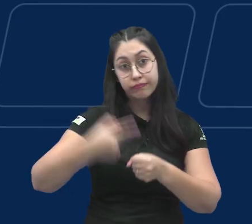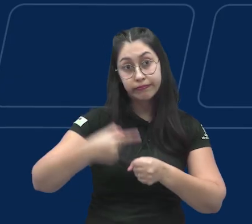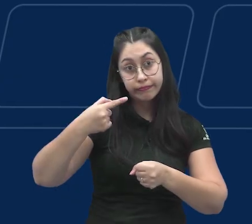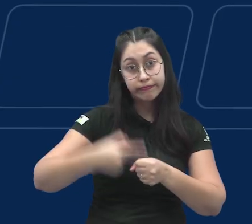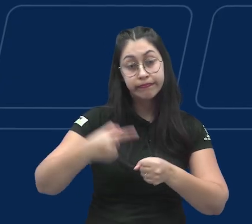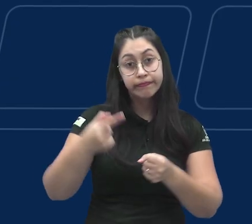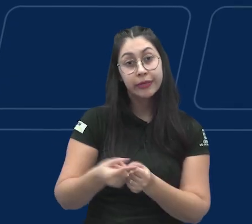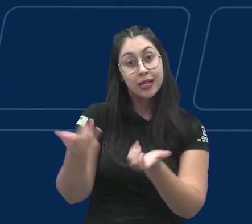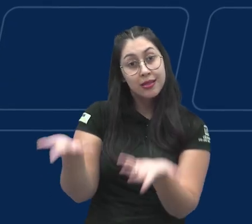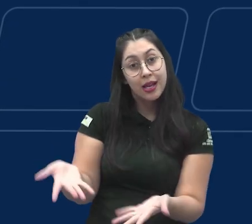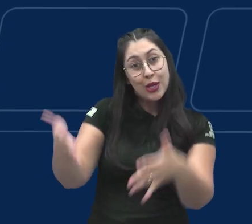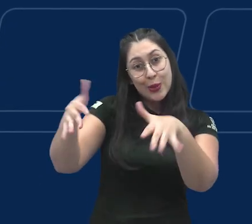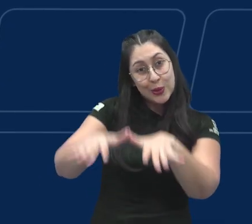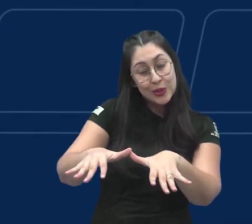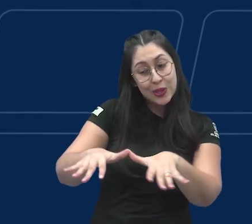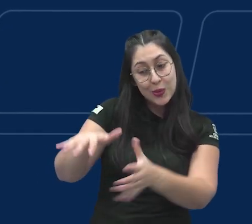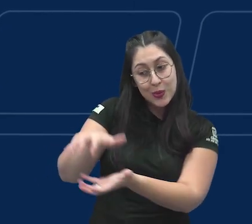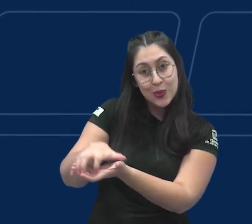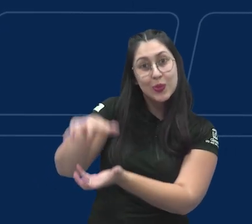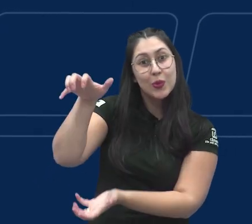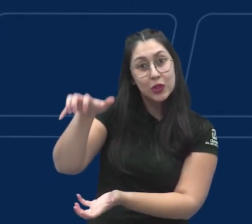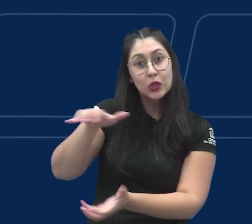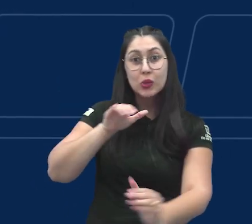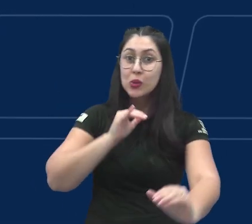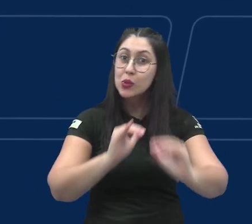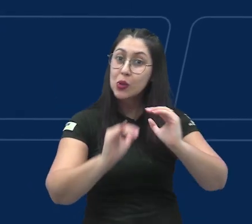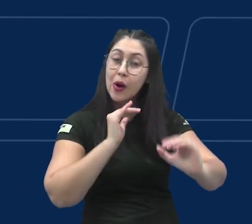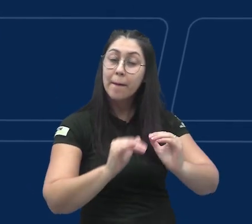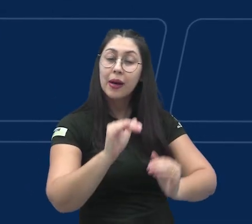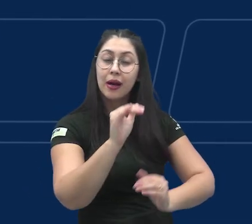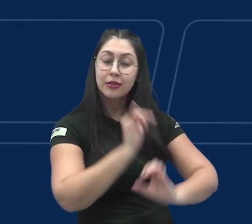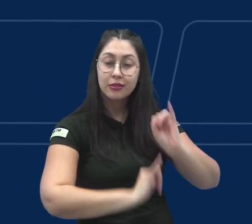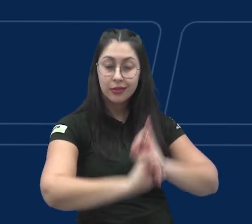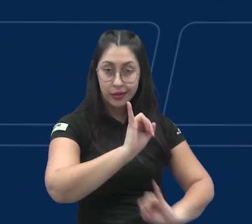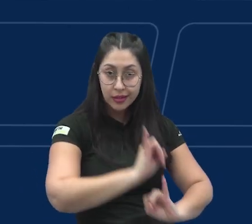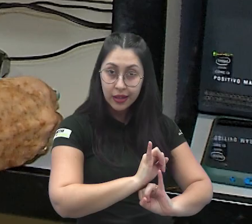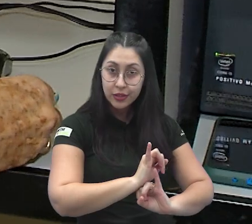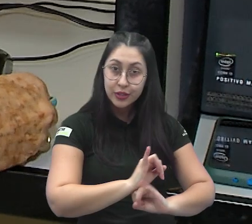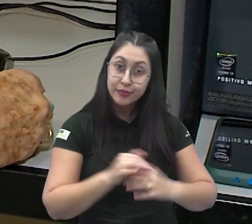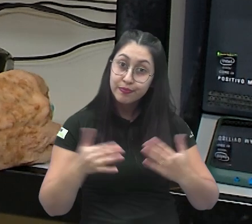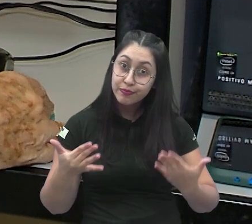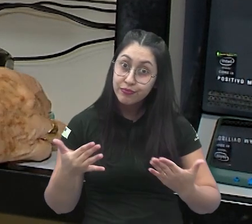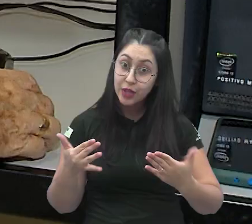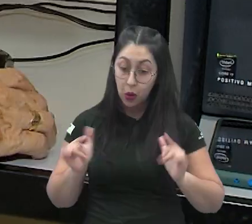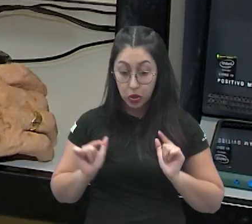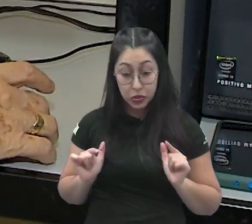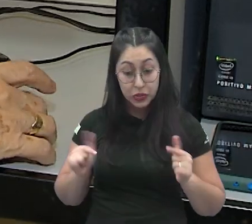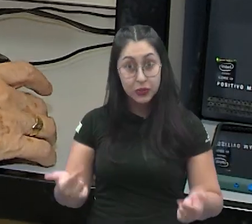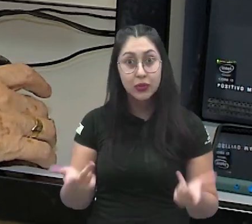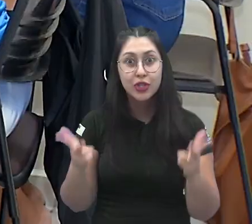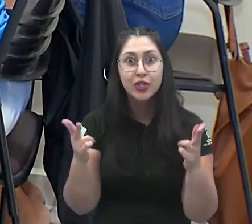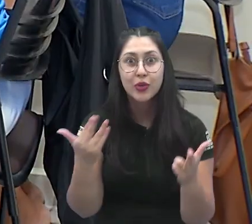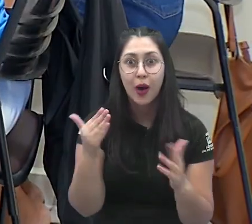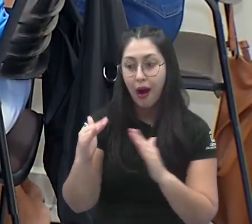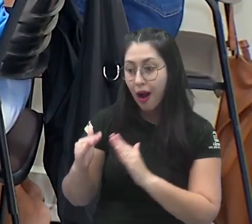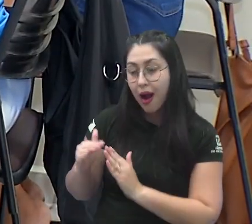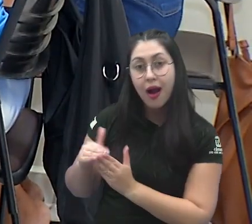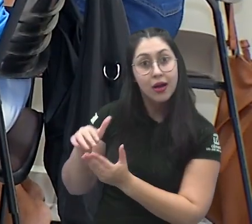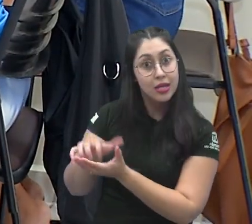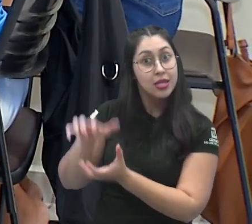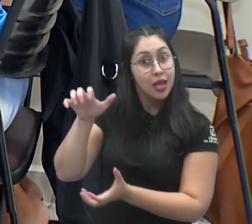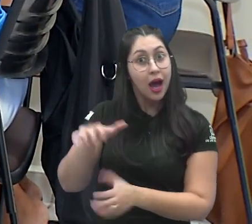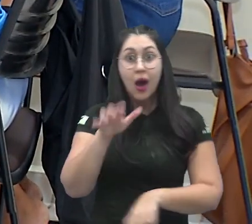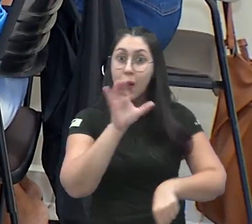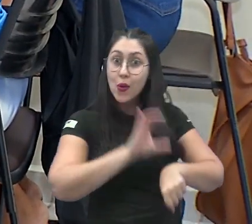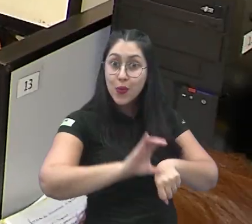implantação de um programa municipal de inclusão da pessoa idosa em comunicação digital. Assim, políticas públicas como essa